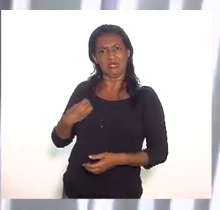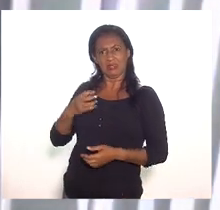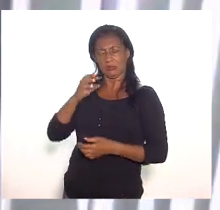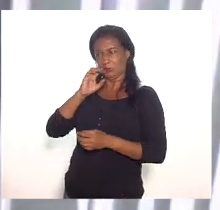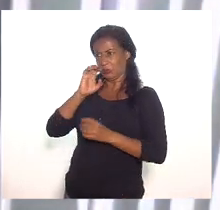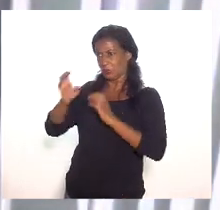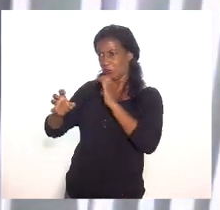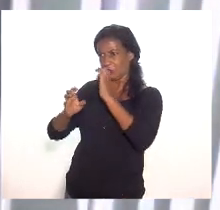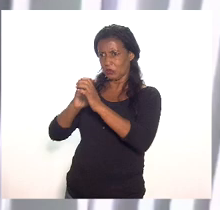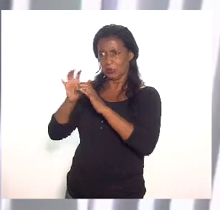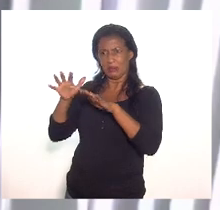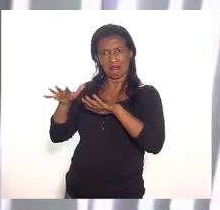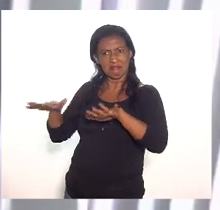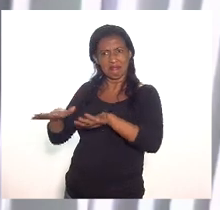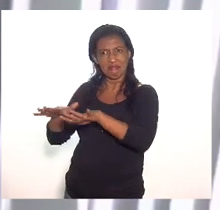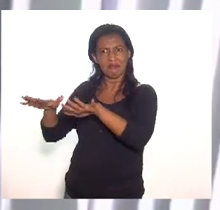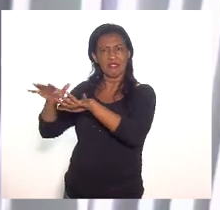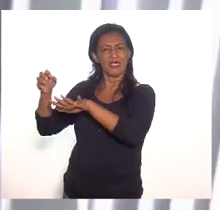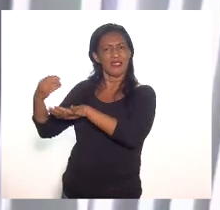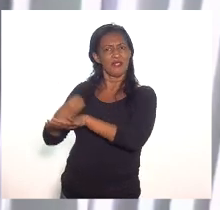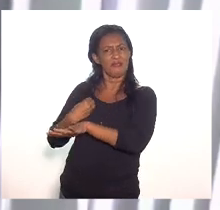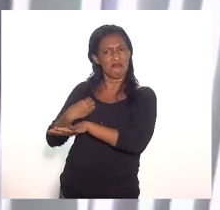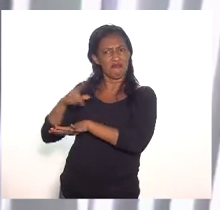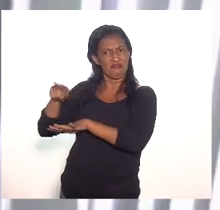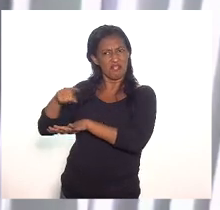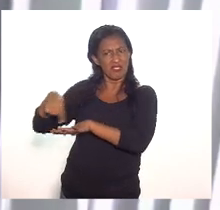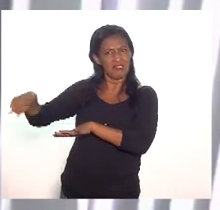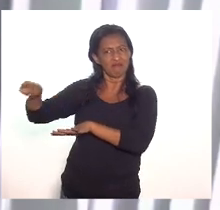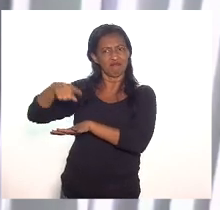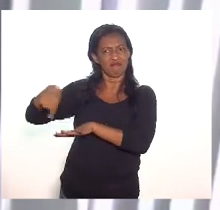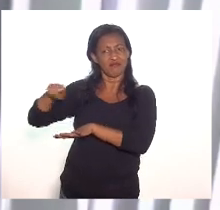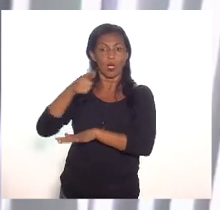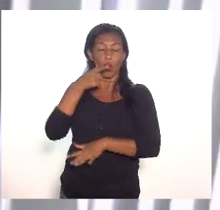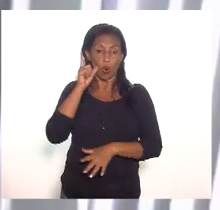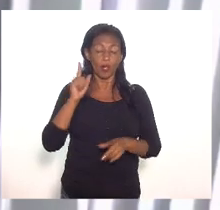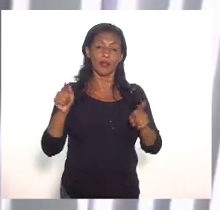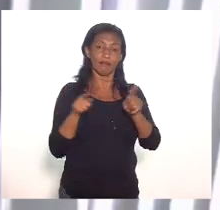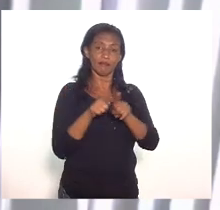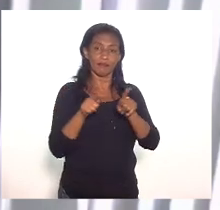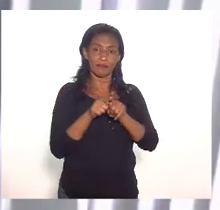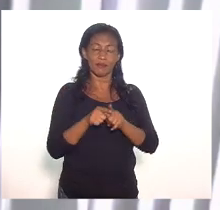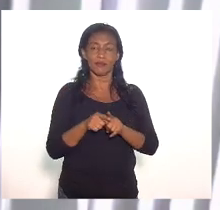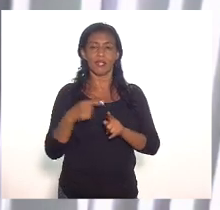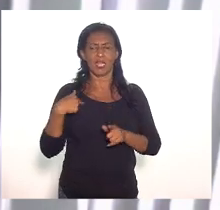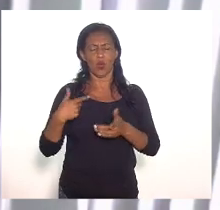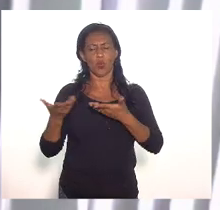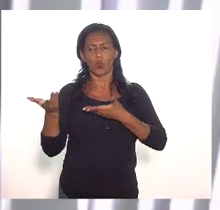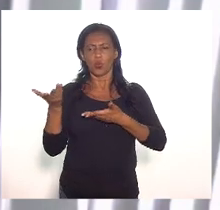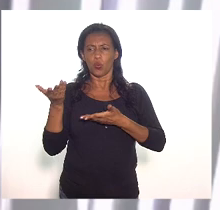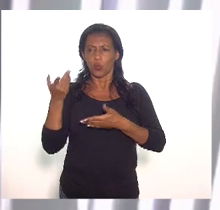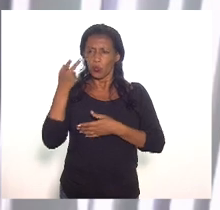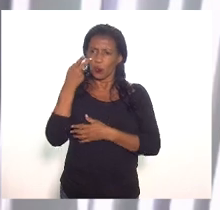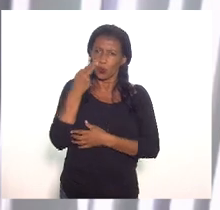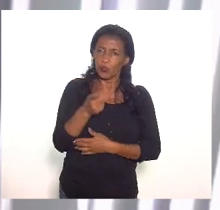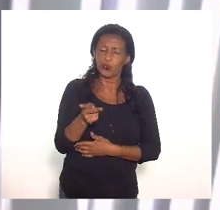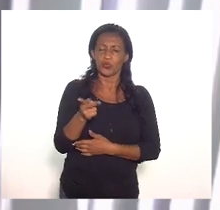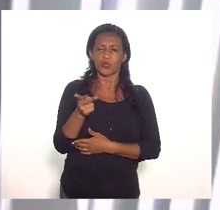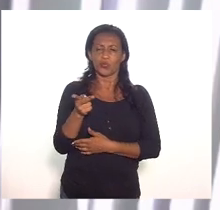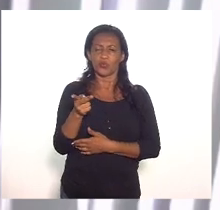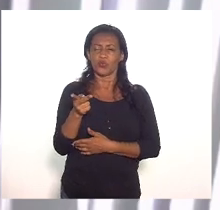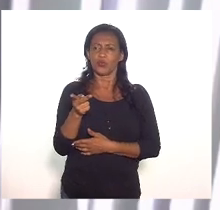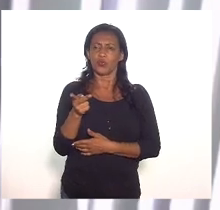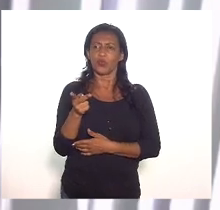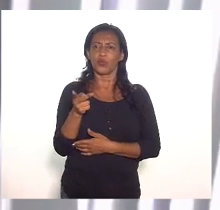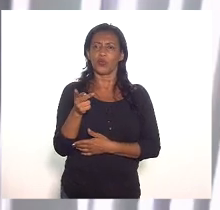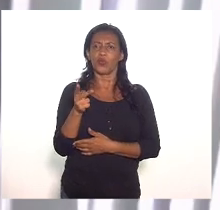esses segmentos da população fluminense brasileira. Ontem também eu participei de uma audiência pública